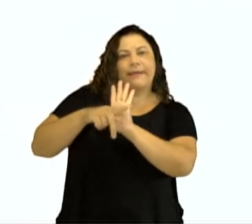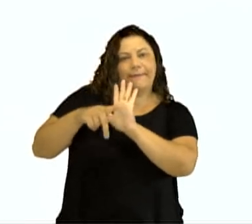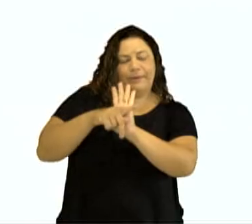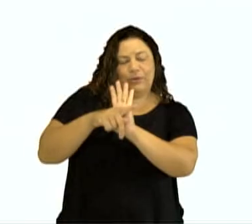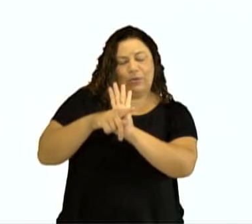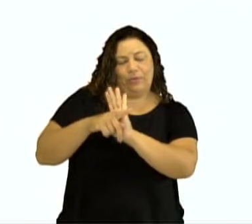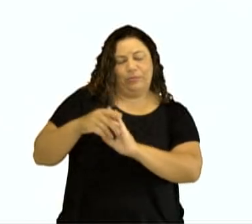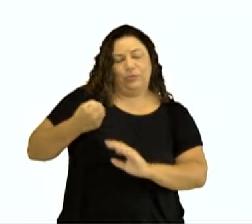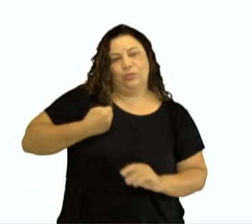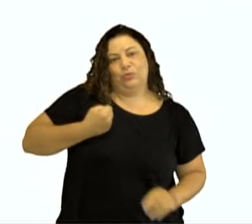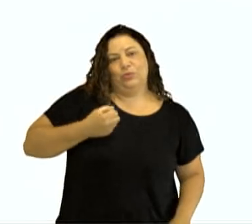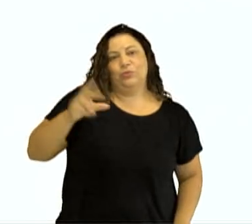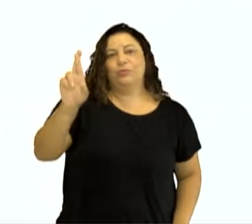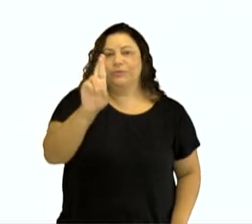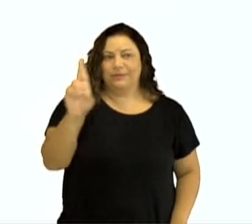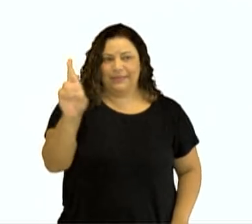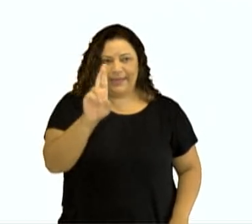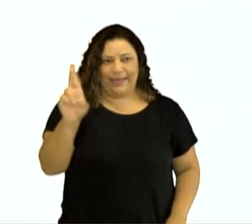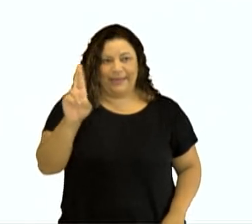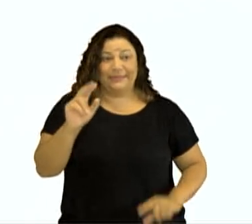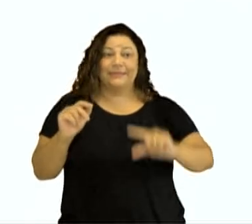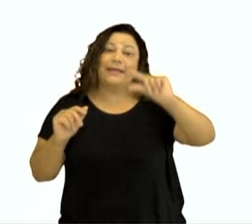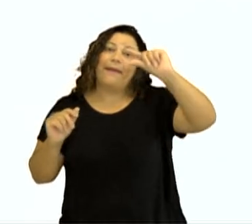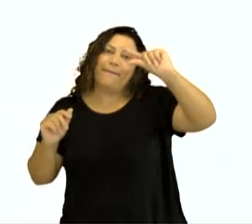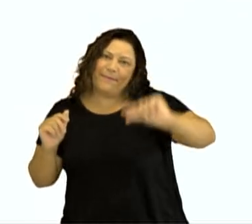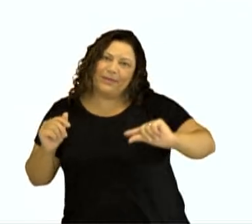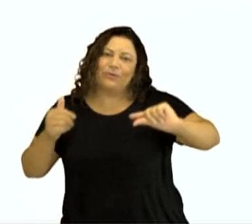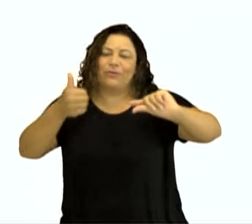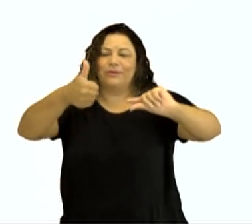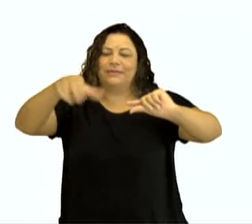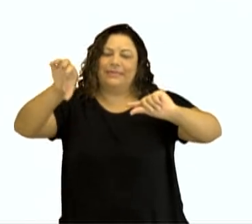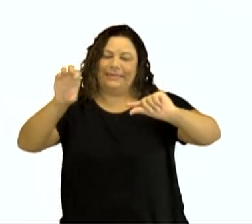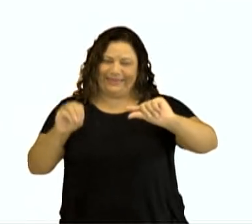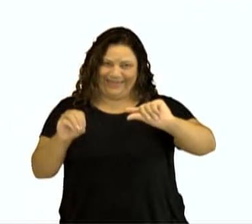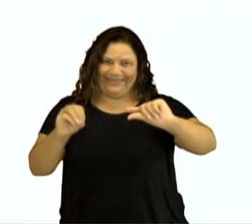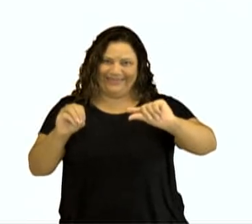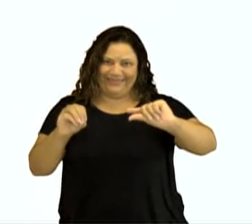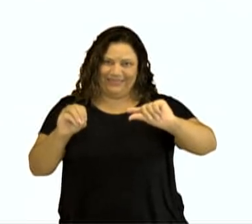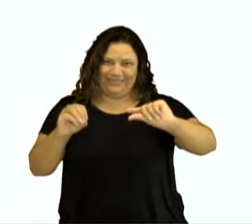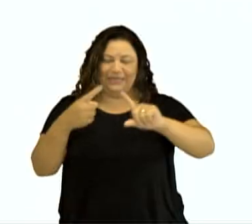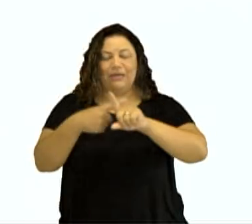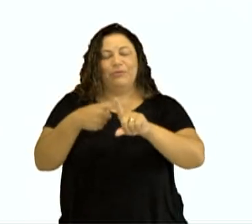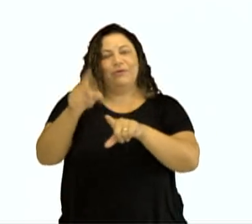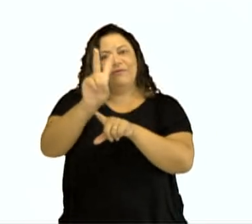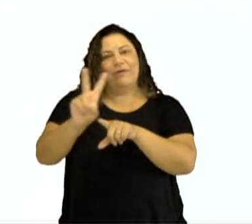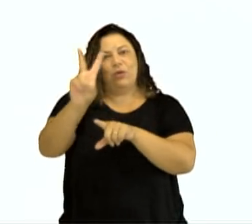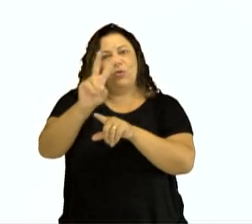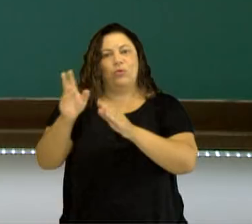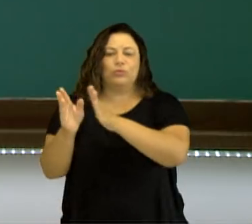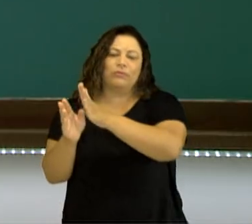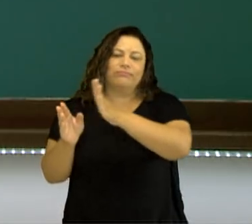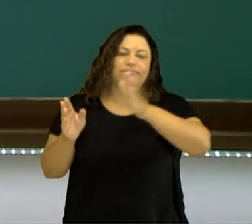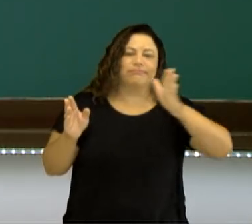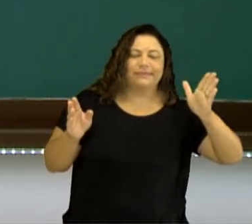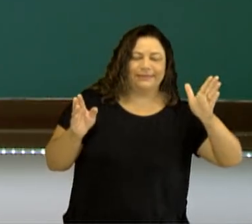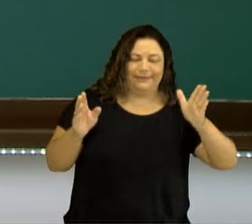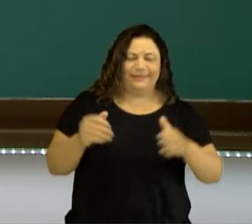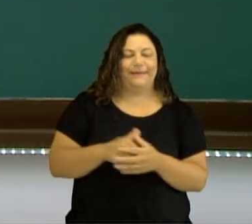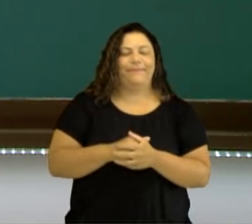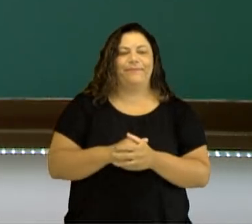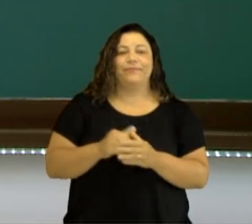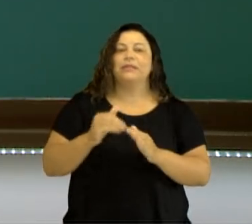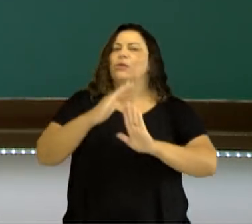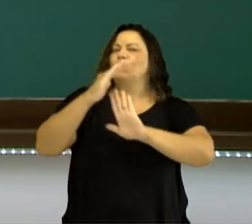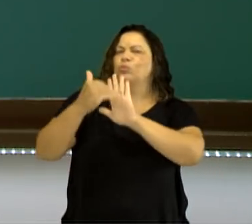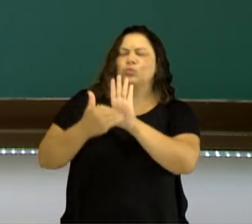menor que 10. Porque eu vou ter só valores para o lado esquerdo da nossa reta numérica. E ali é tudo